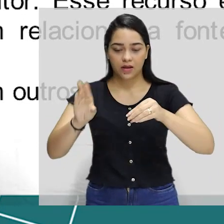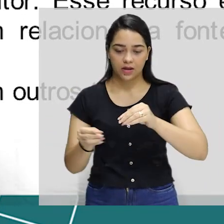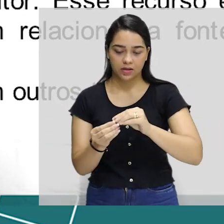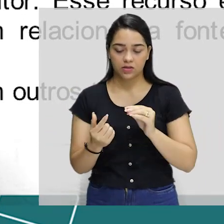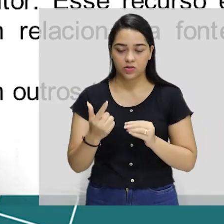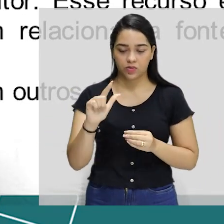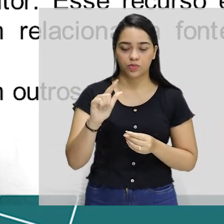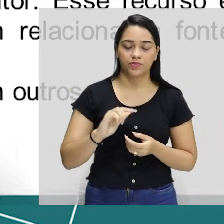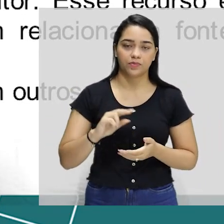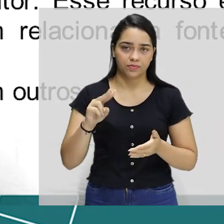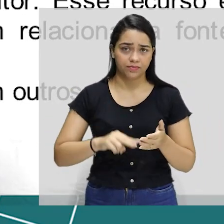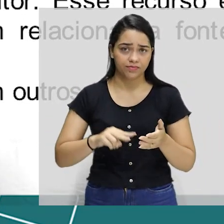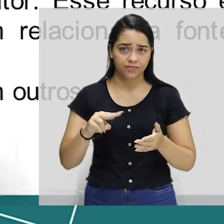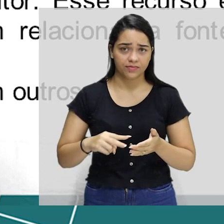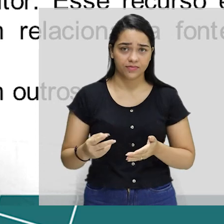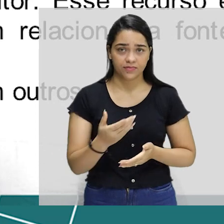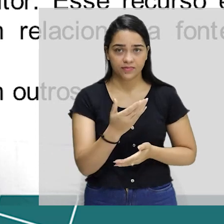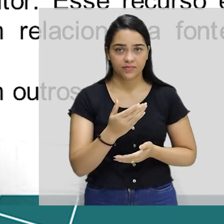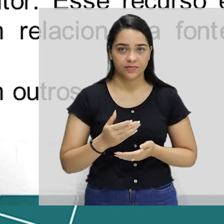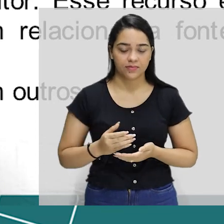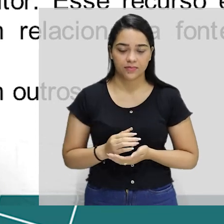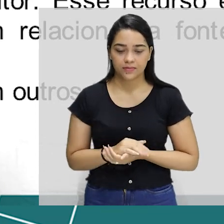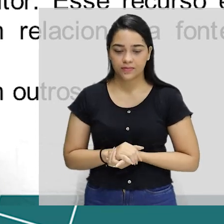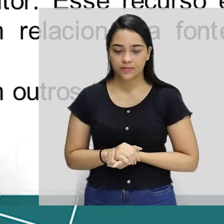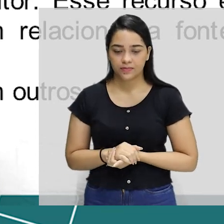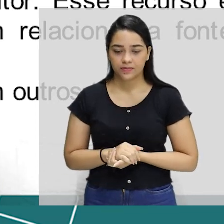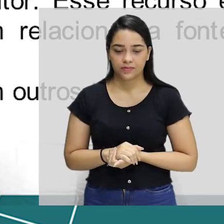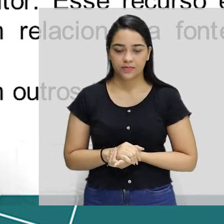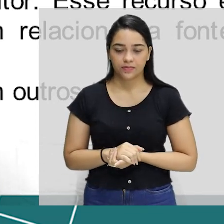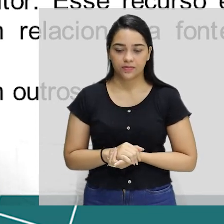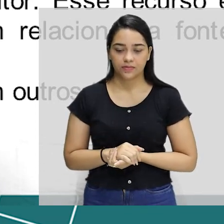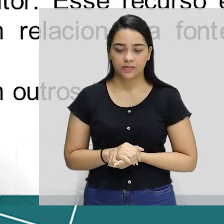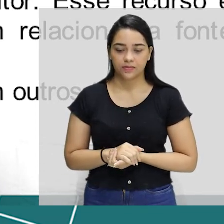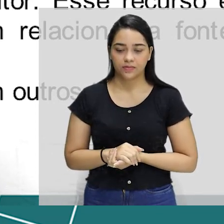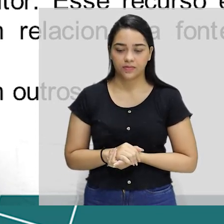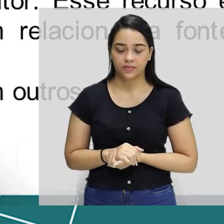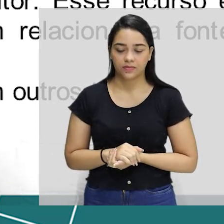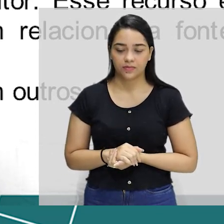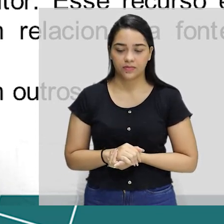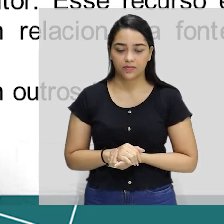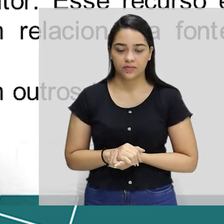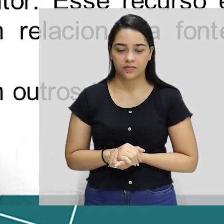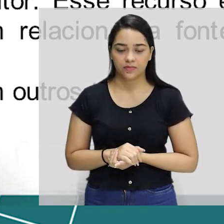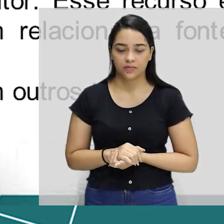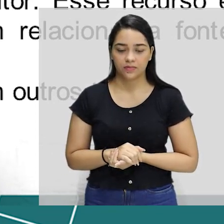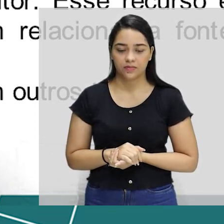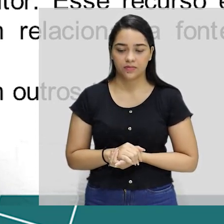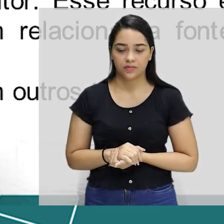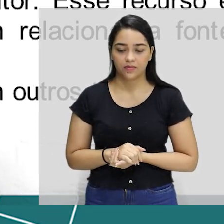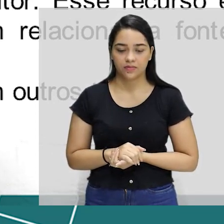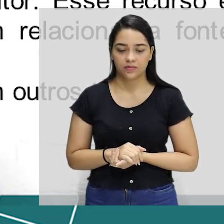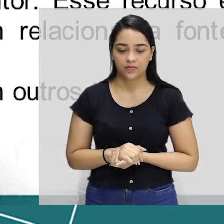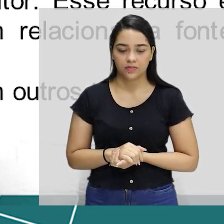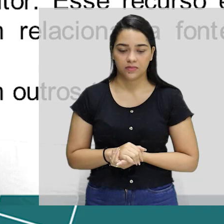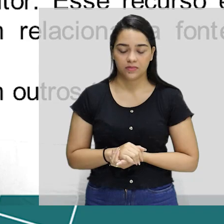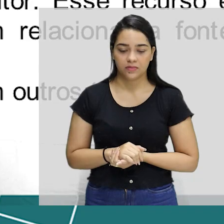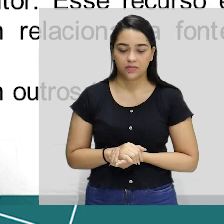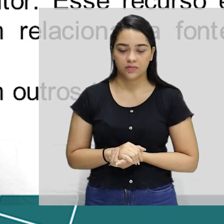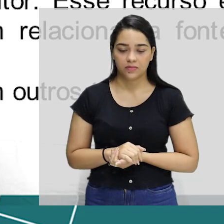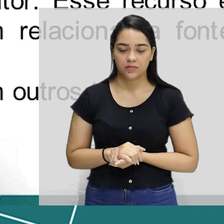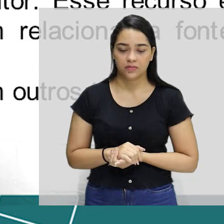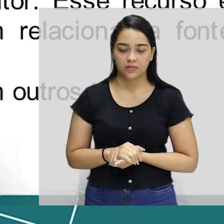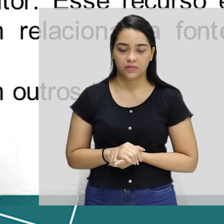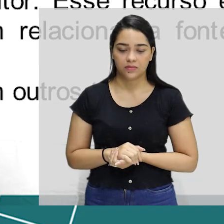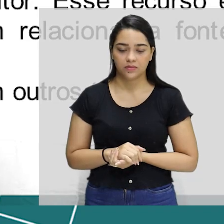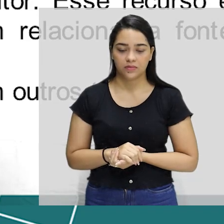obras numa produção textual, de forma que dialoga com ele, geralmente vem expressa entre aspas e em itálico,